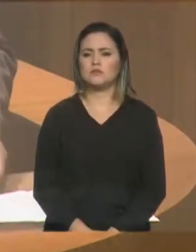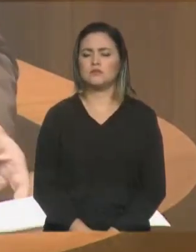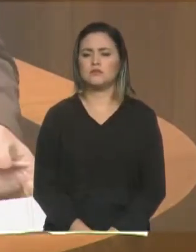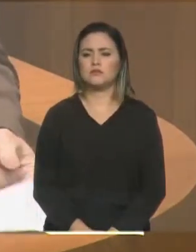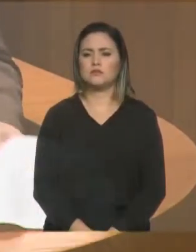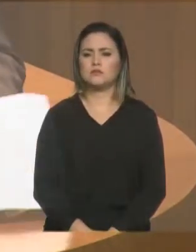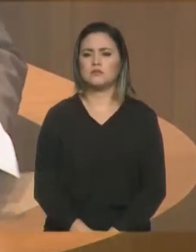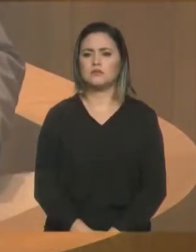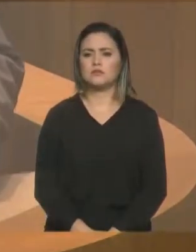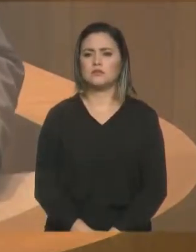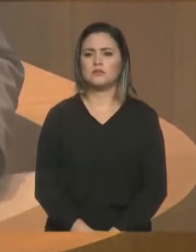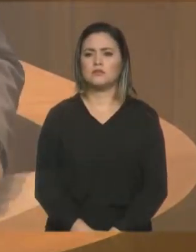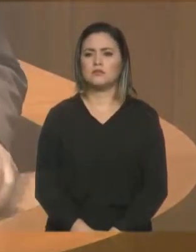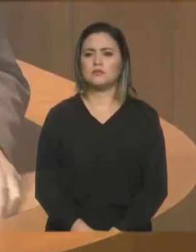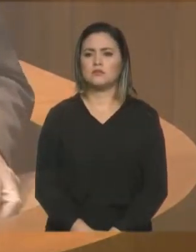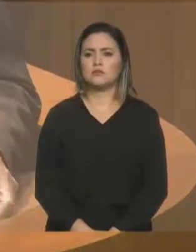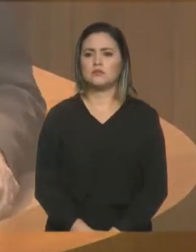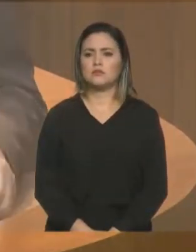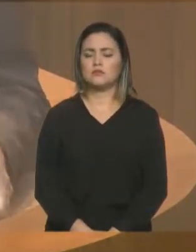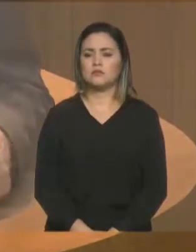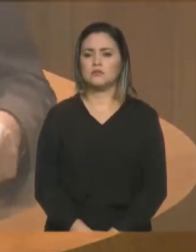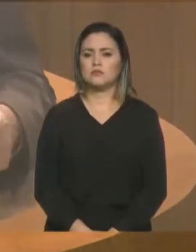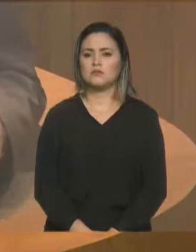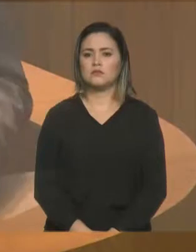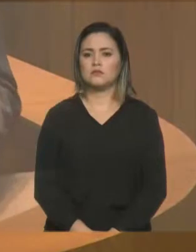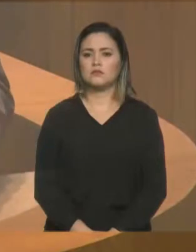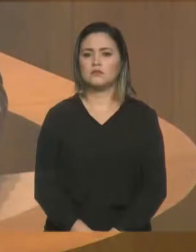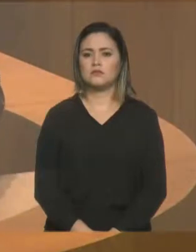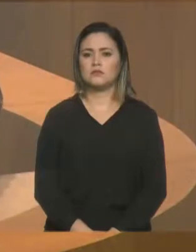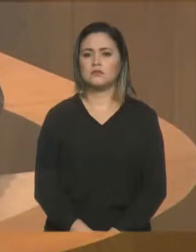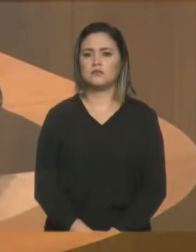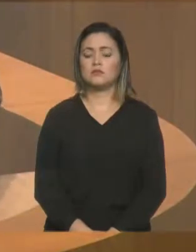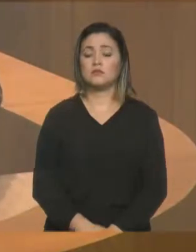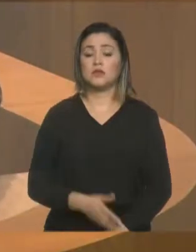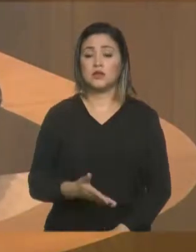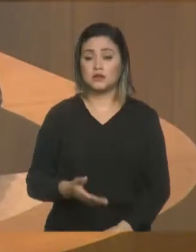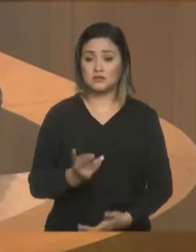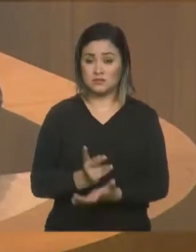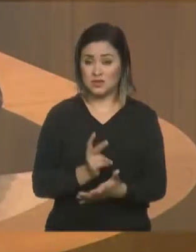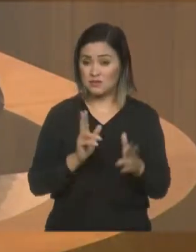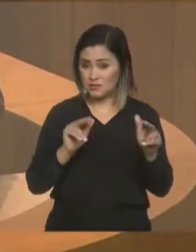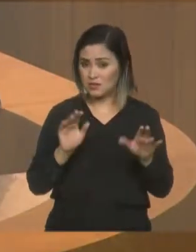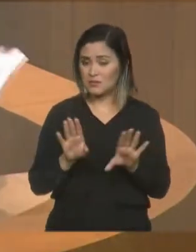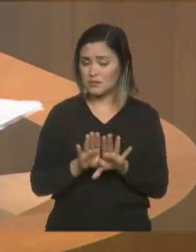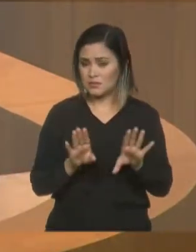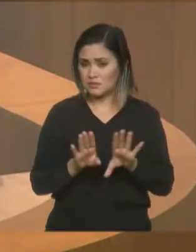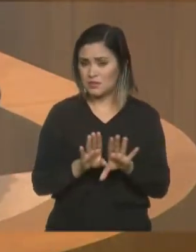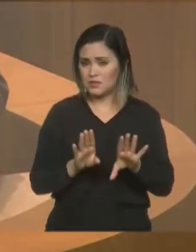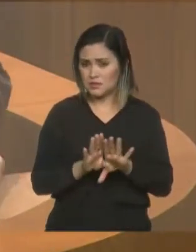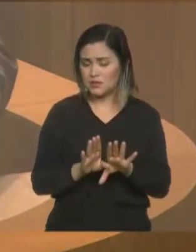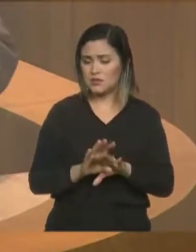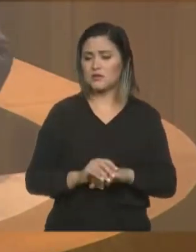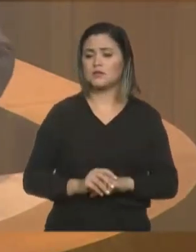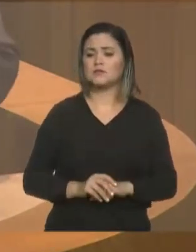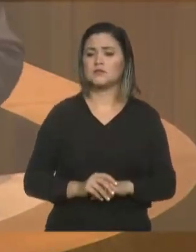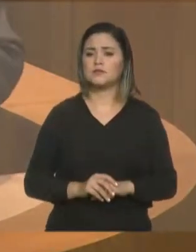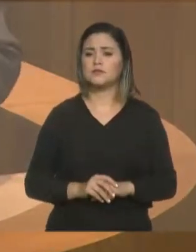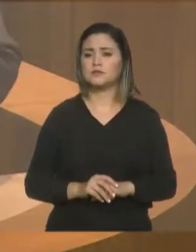Sobre esse assunto também, presidente, eu encaminhei a Vossa Excelência